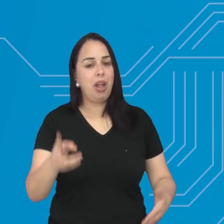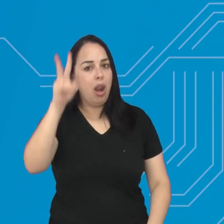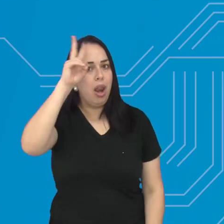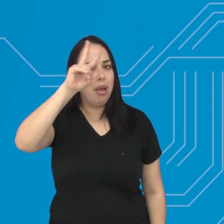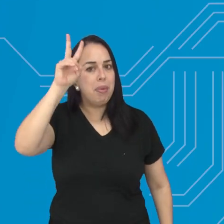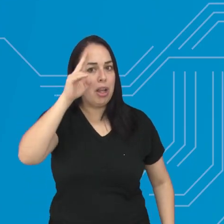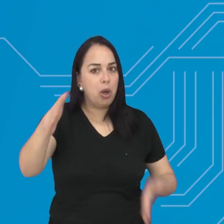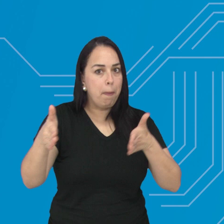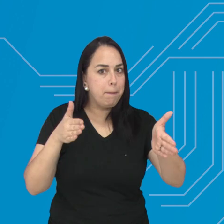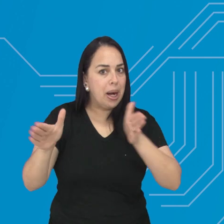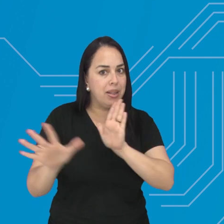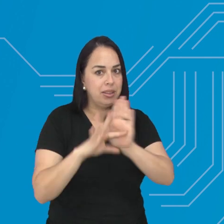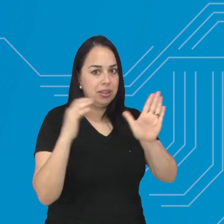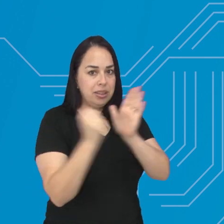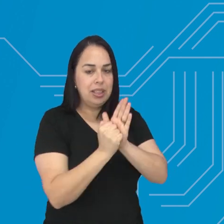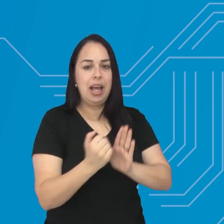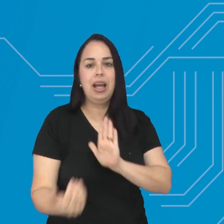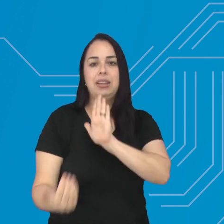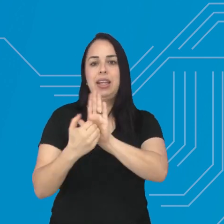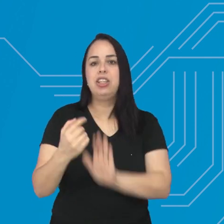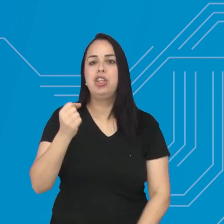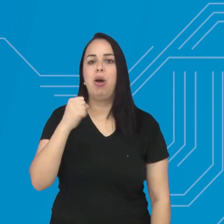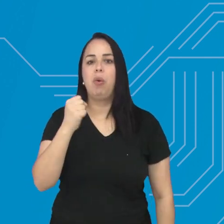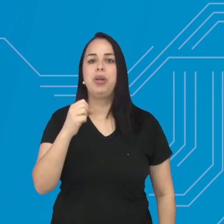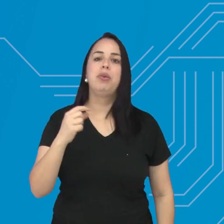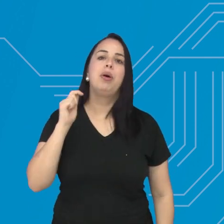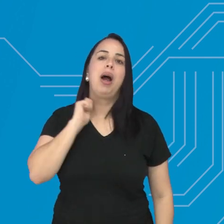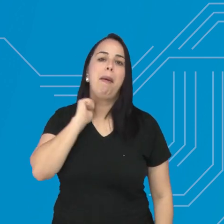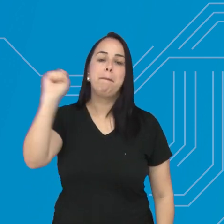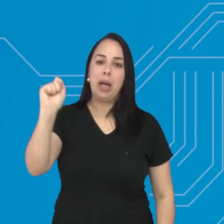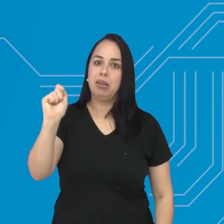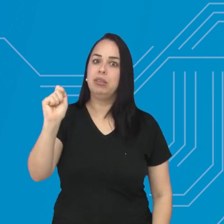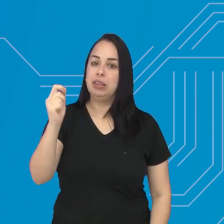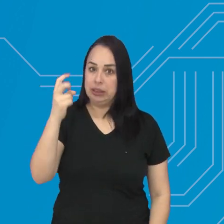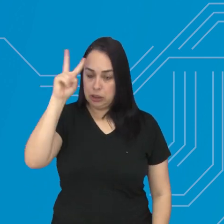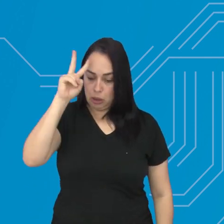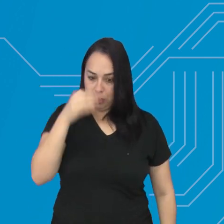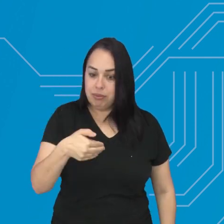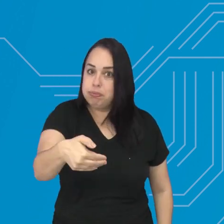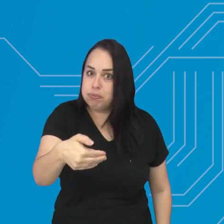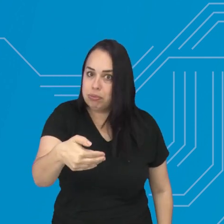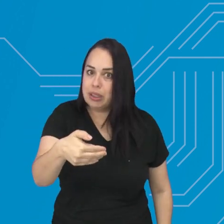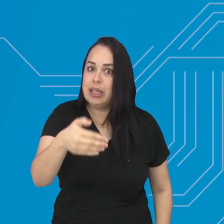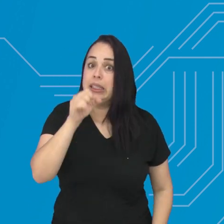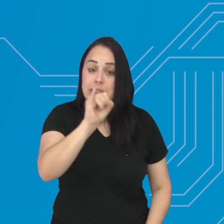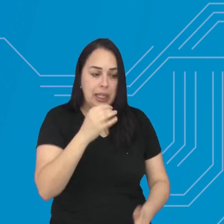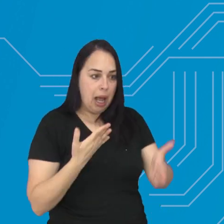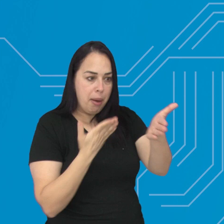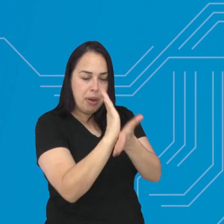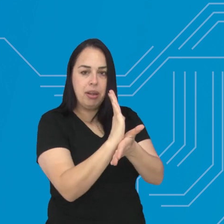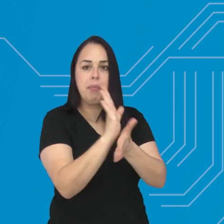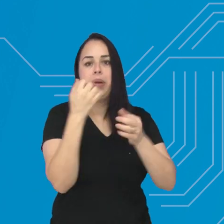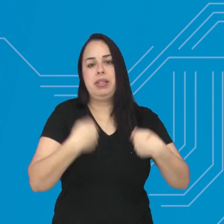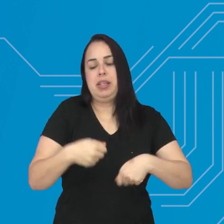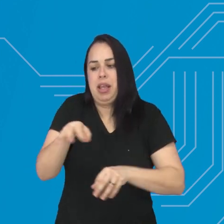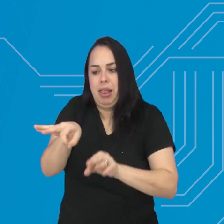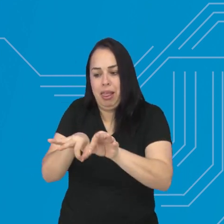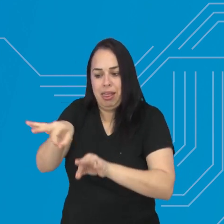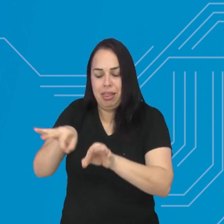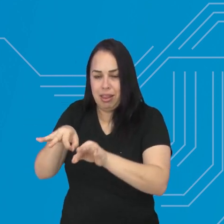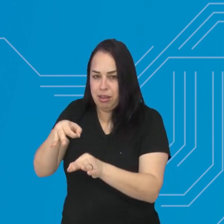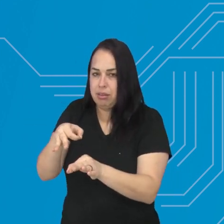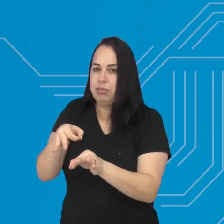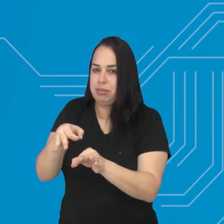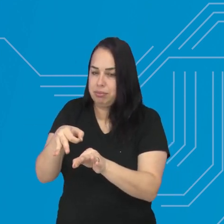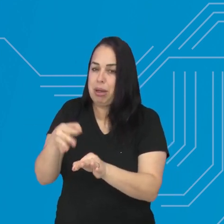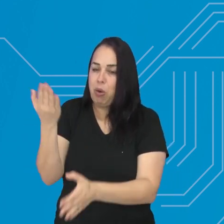E só reforçando, o prazo de inscrição vai até o dia 8 de abril, próxima segunda-feira. E claro, para quem for aprovado, focar bem na organização